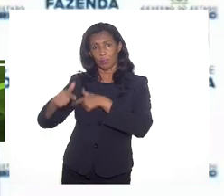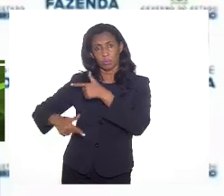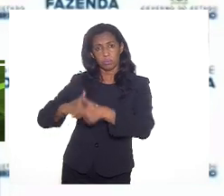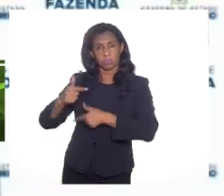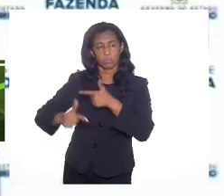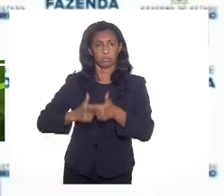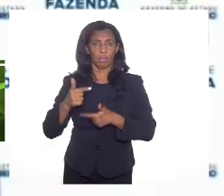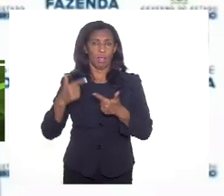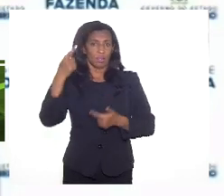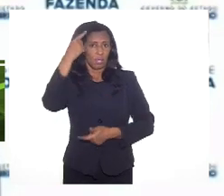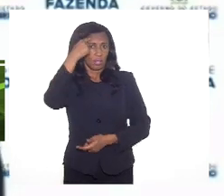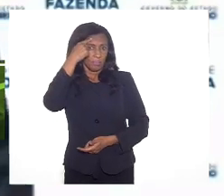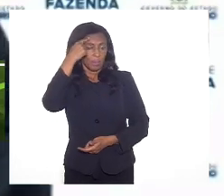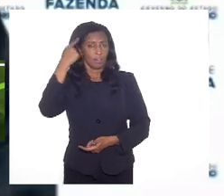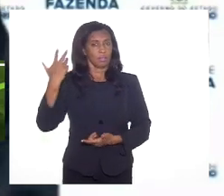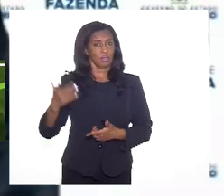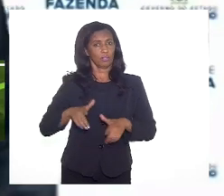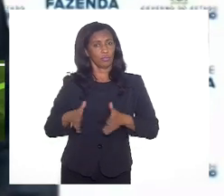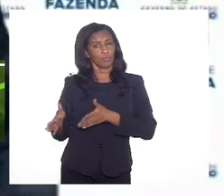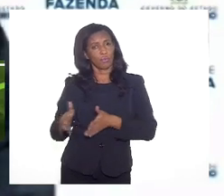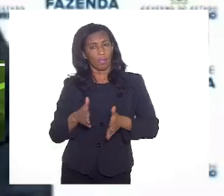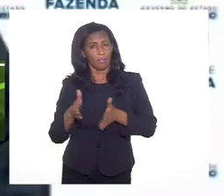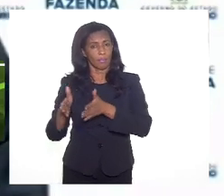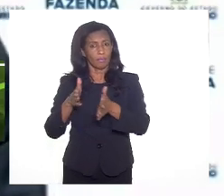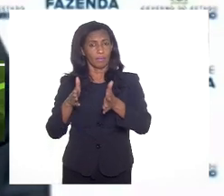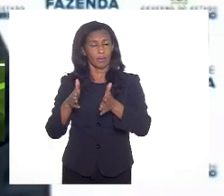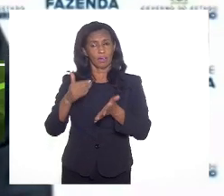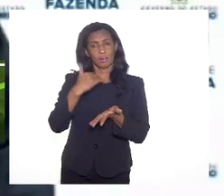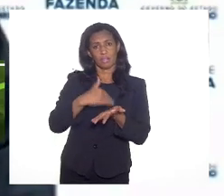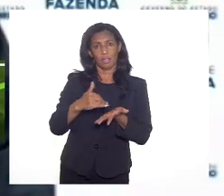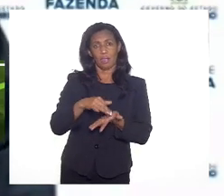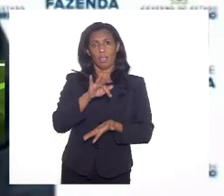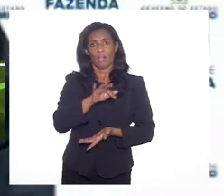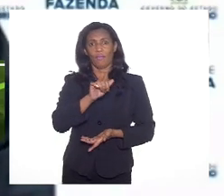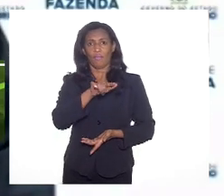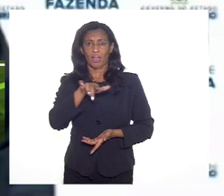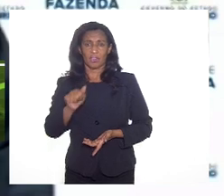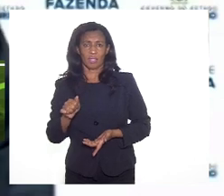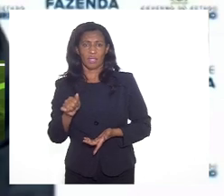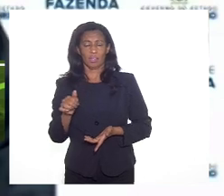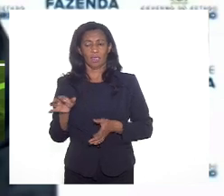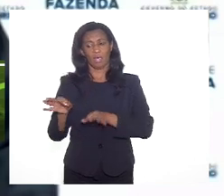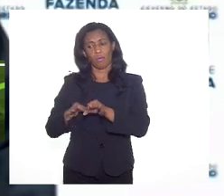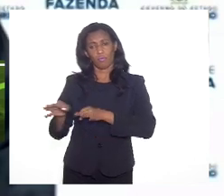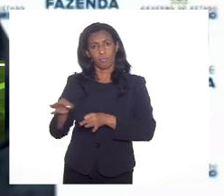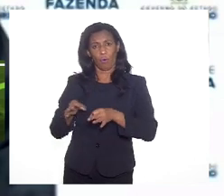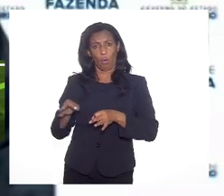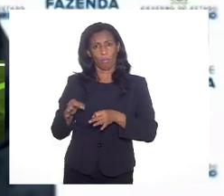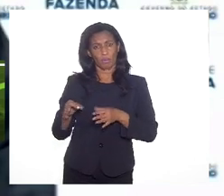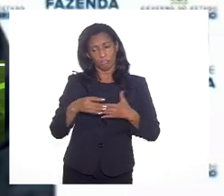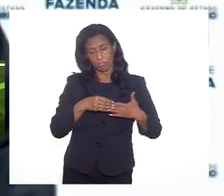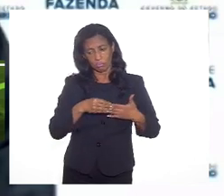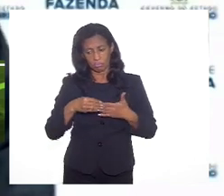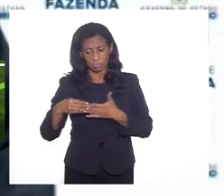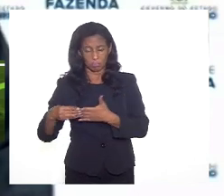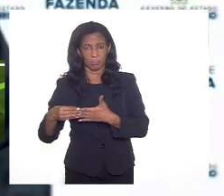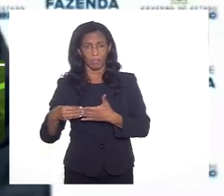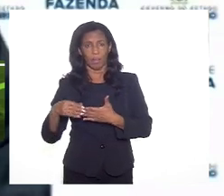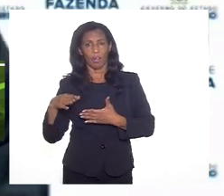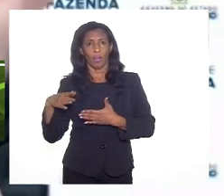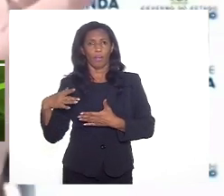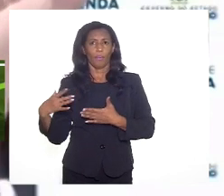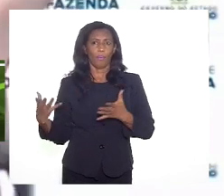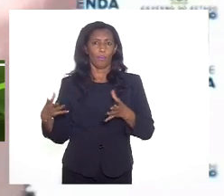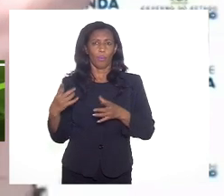caminha. A Secretaria de Fazenda e a forma da condução, ou pelo menos